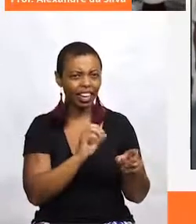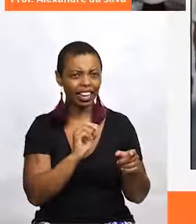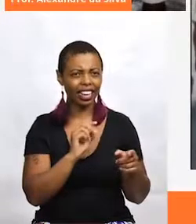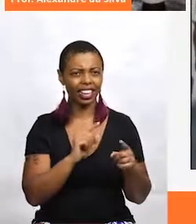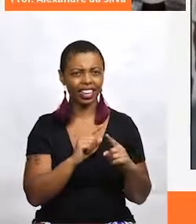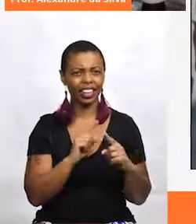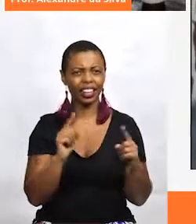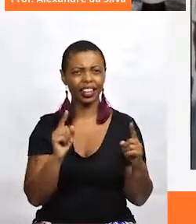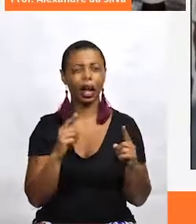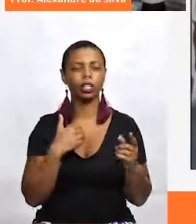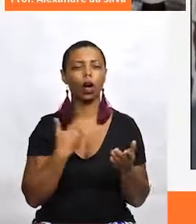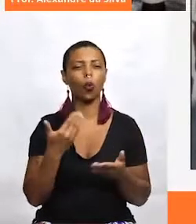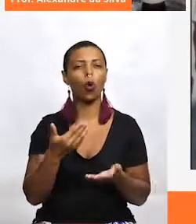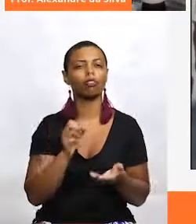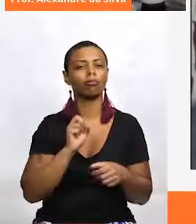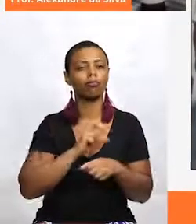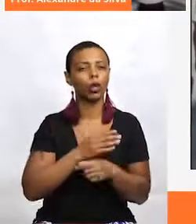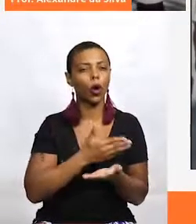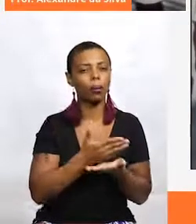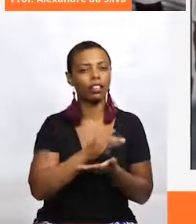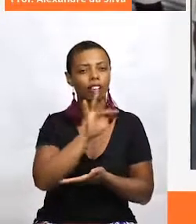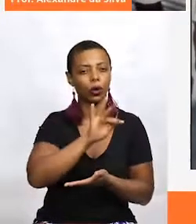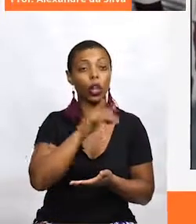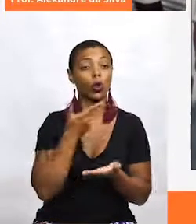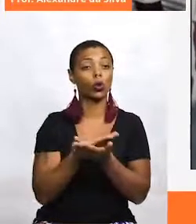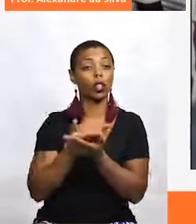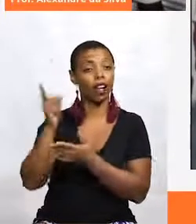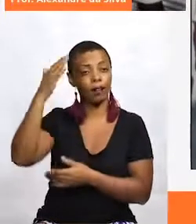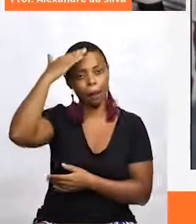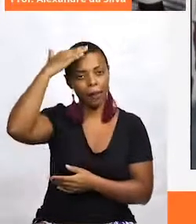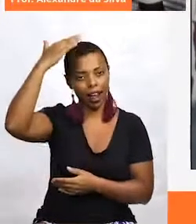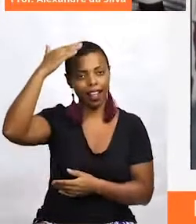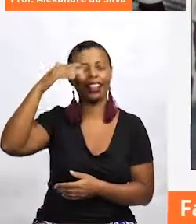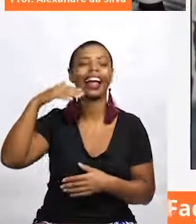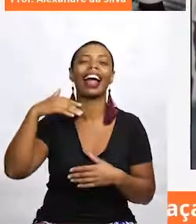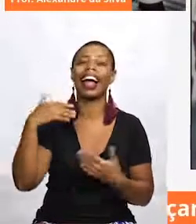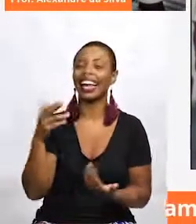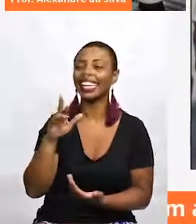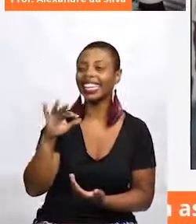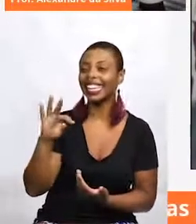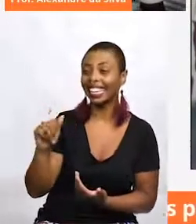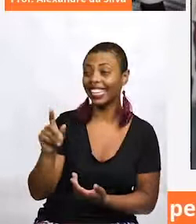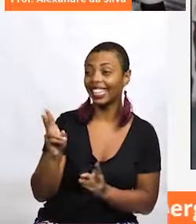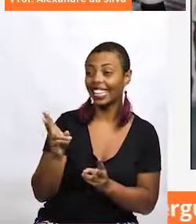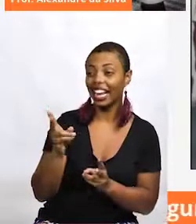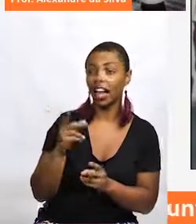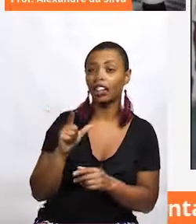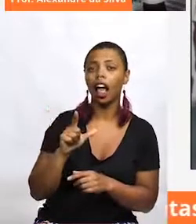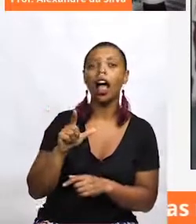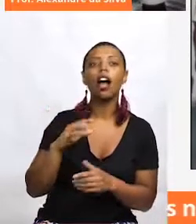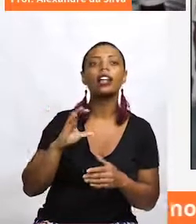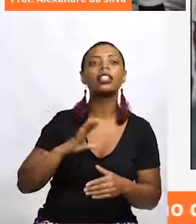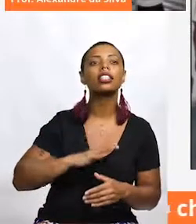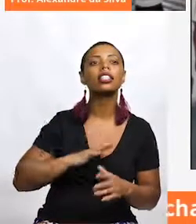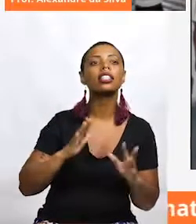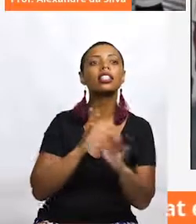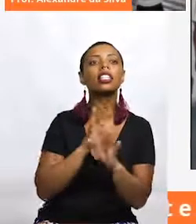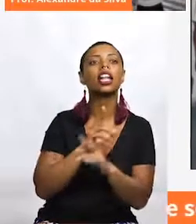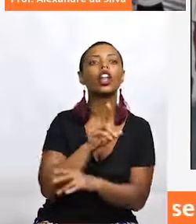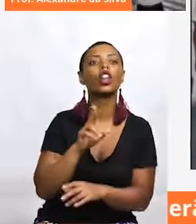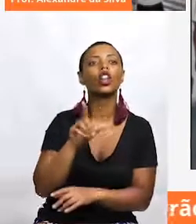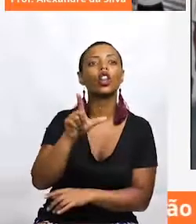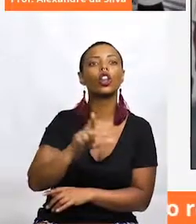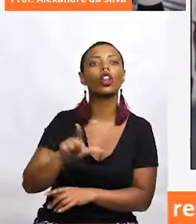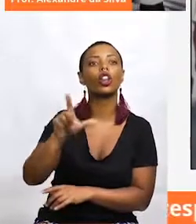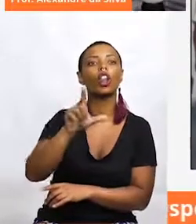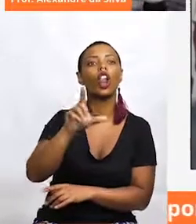dos primeiros dias indo para a faculdade. Eu estudei no Paraná, aí, Rita, né, eu fui para Londrina, que lá tinha um curso de físio